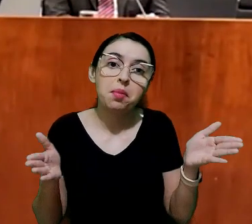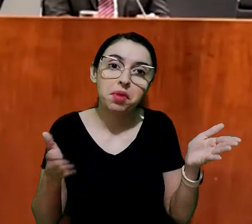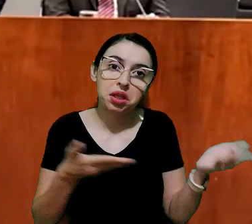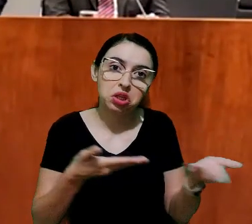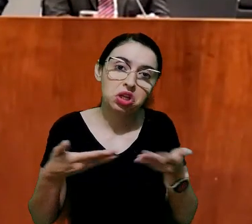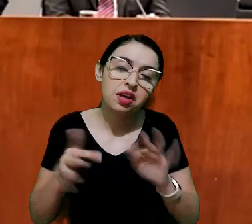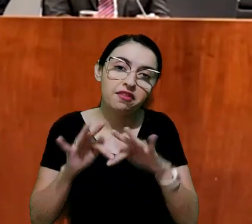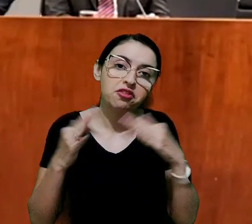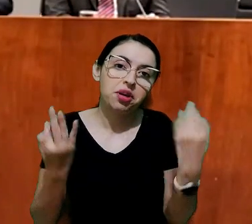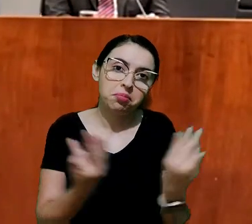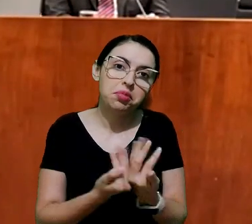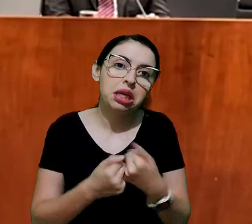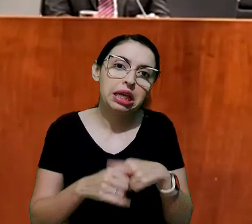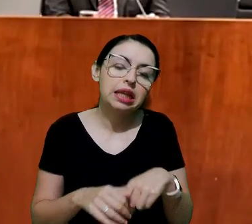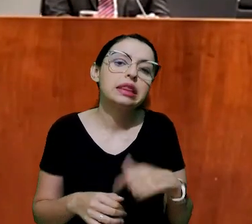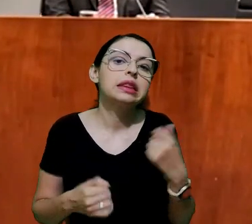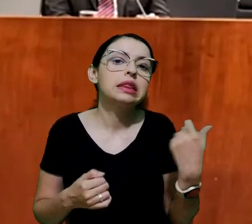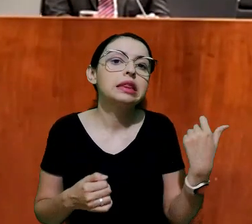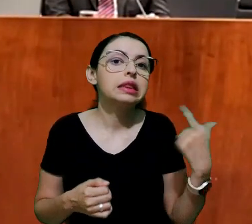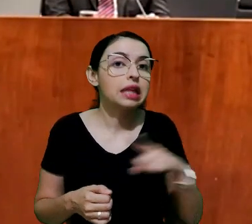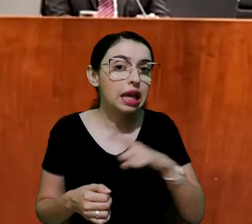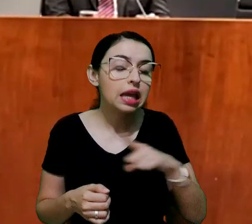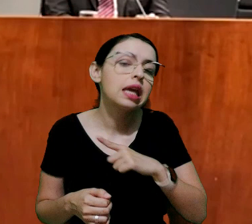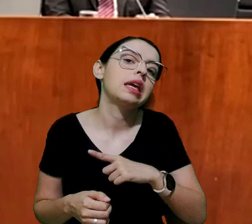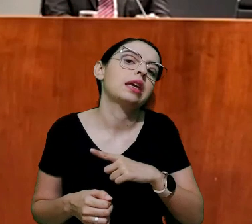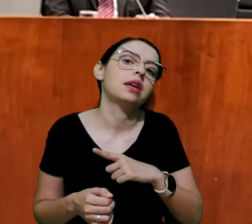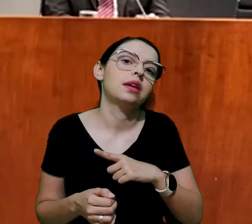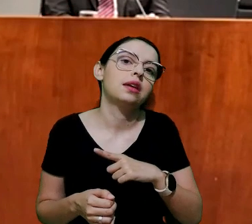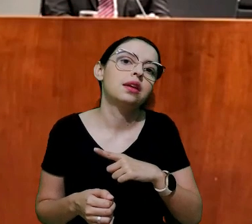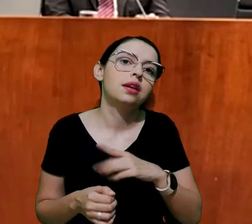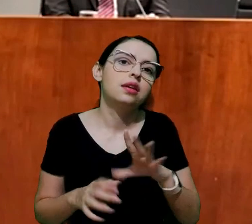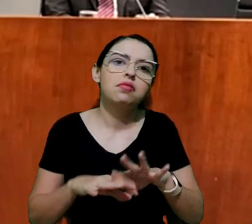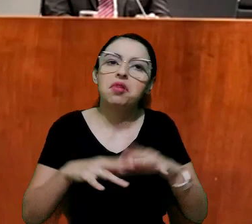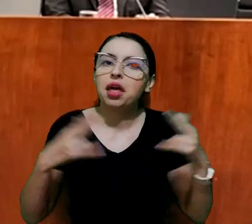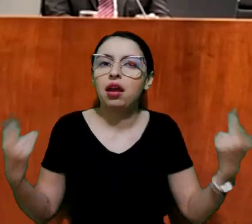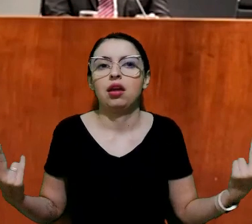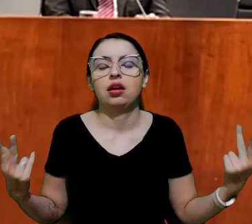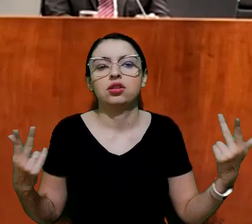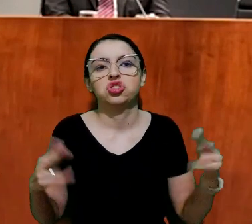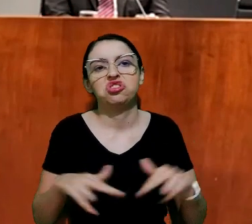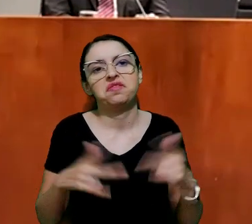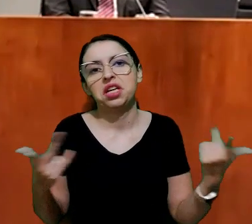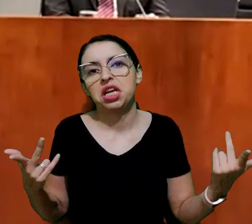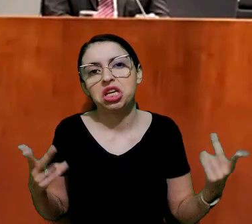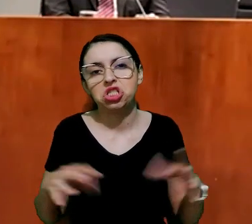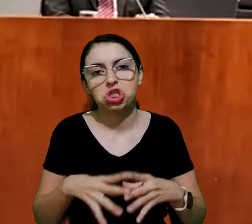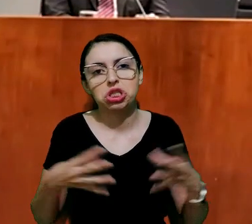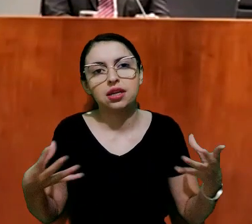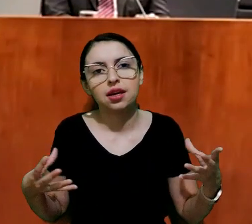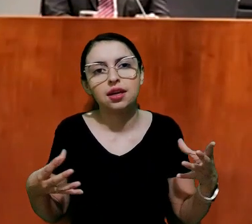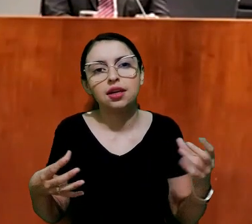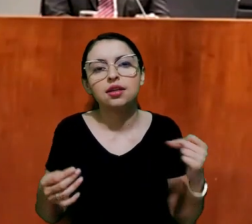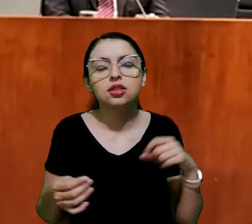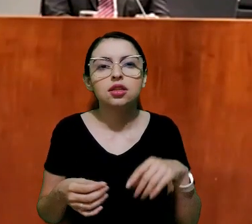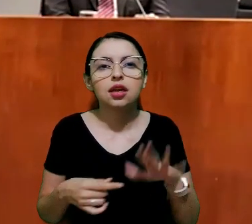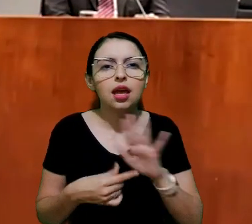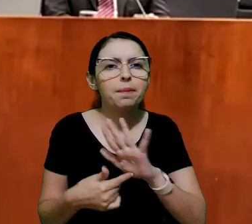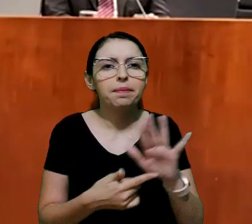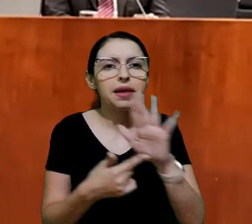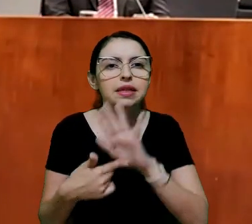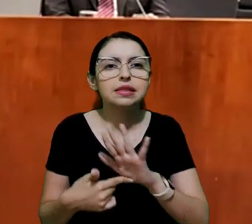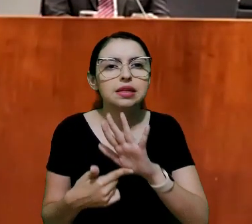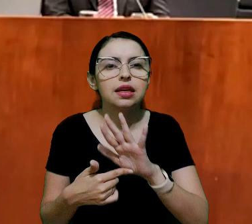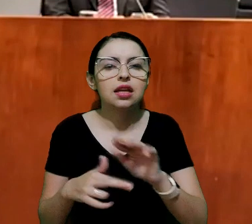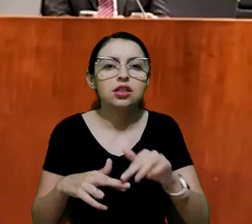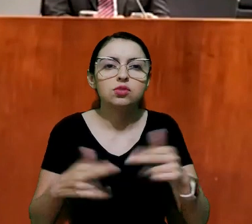família ela deva ser, sim, uma família plural, ela deva ser, sim, uma família que retrate as